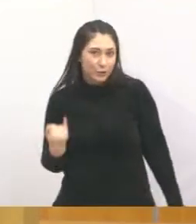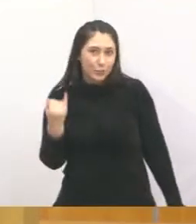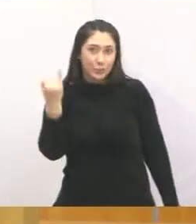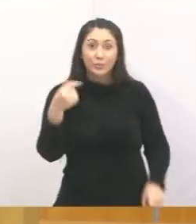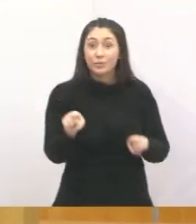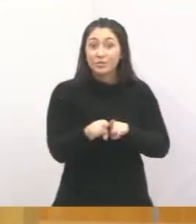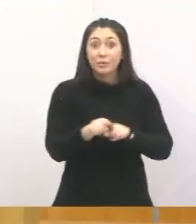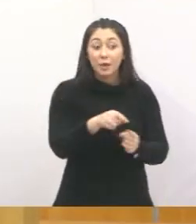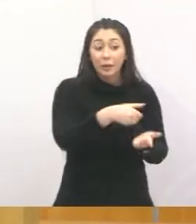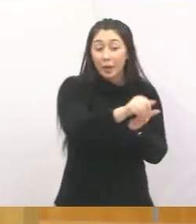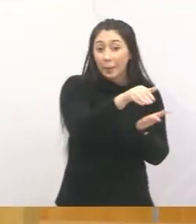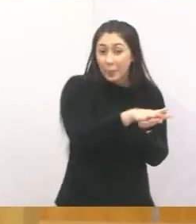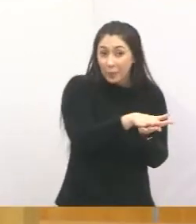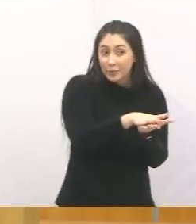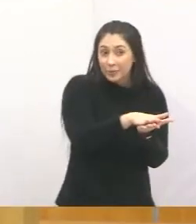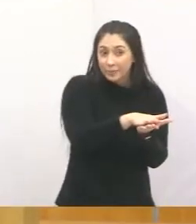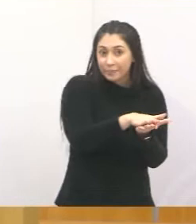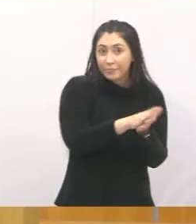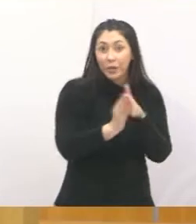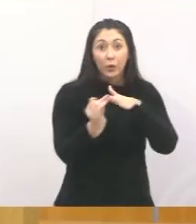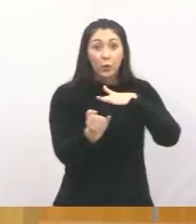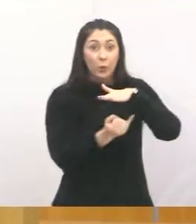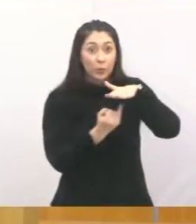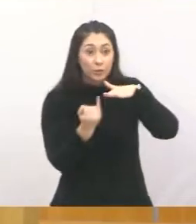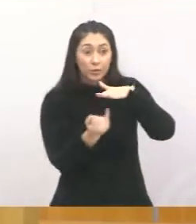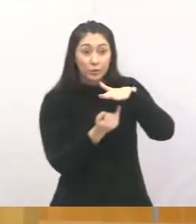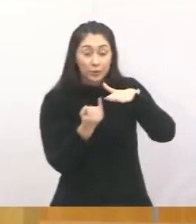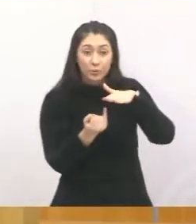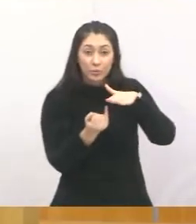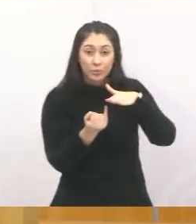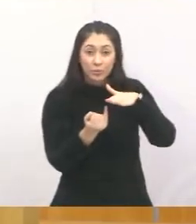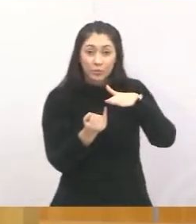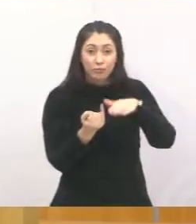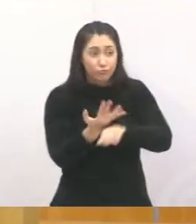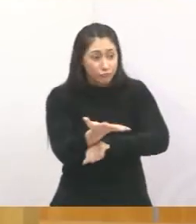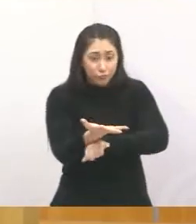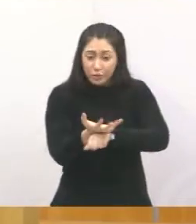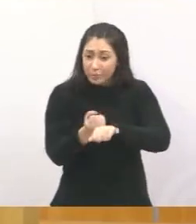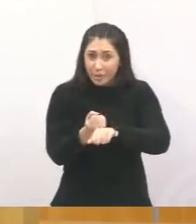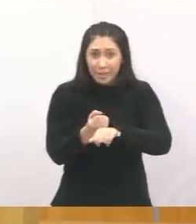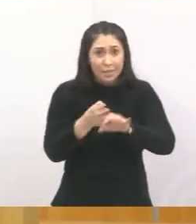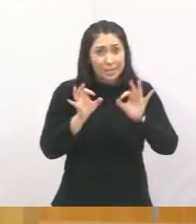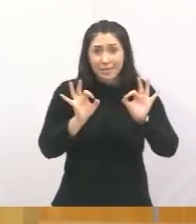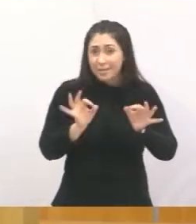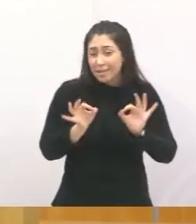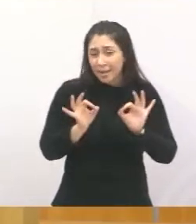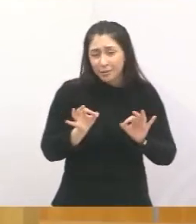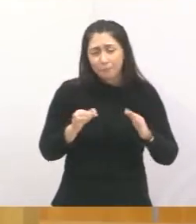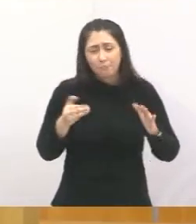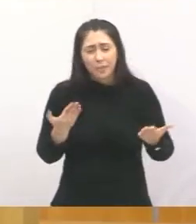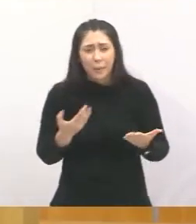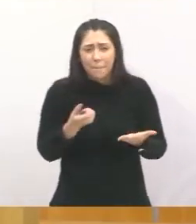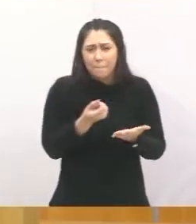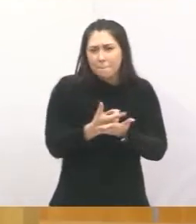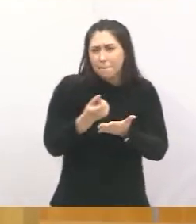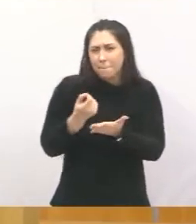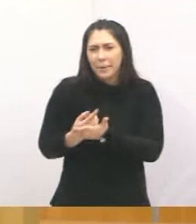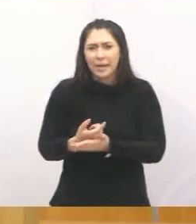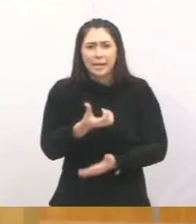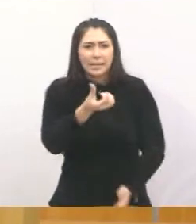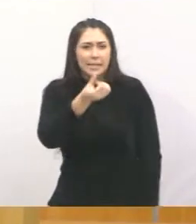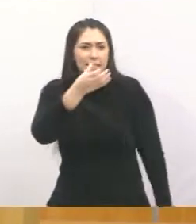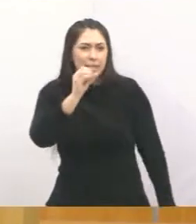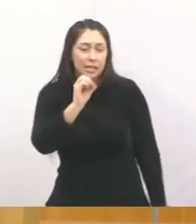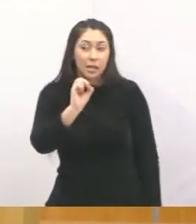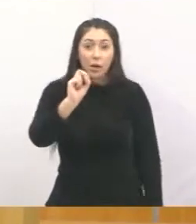multa. O Instituto vai receber com as devidas correções. Então, pagar em 60 ou